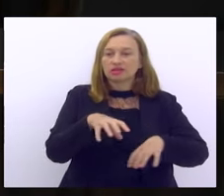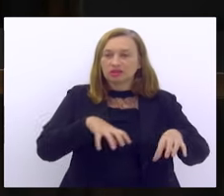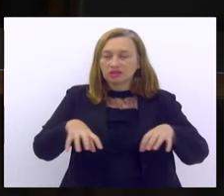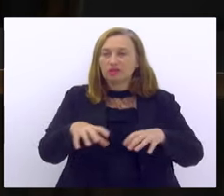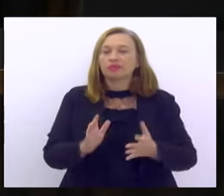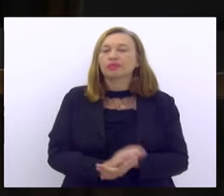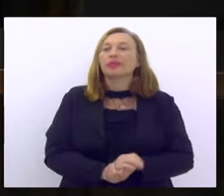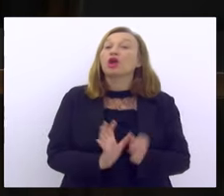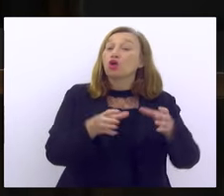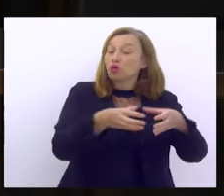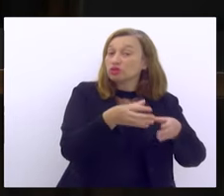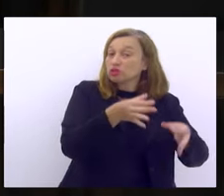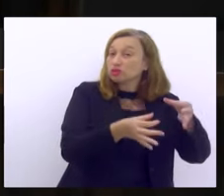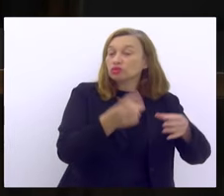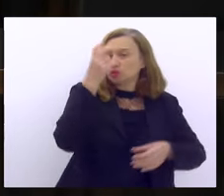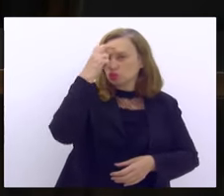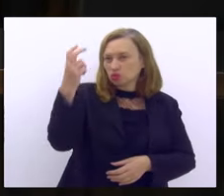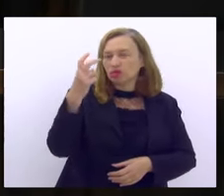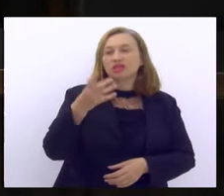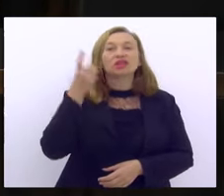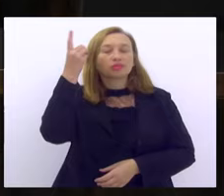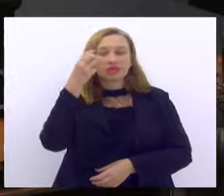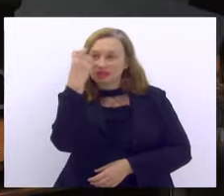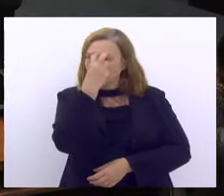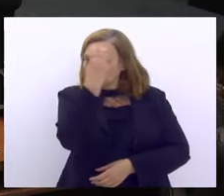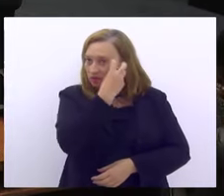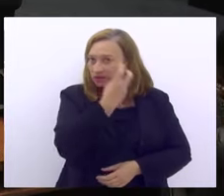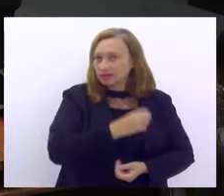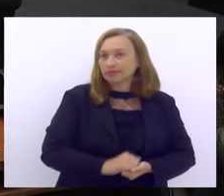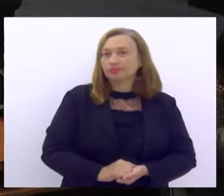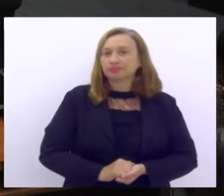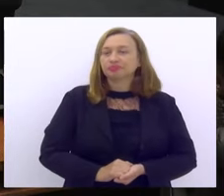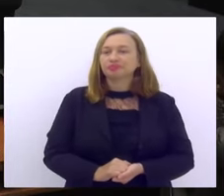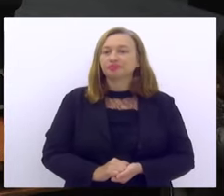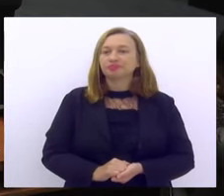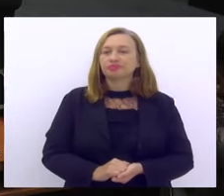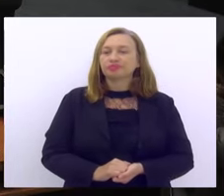emitir parecer pela Comissão de Cultura, deputada Verônica Lima.